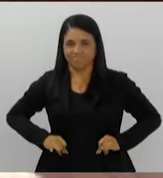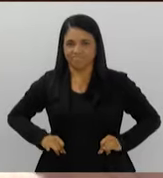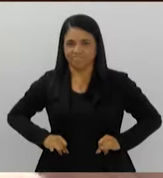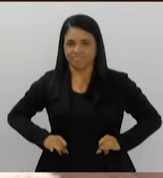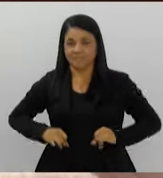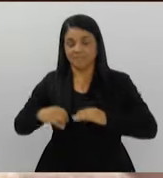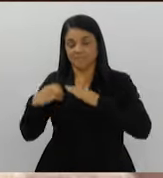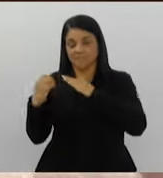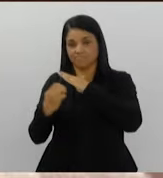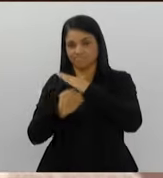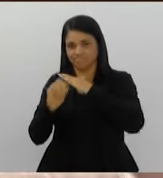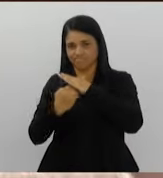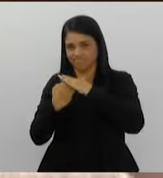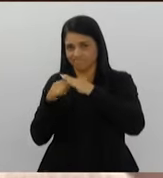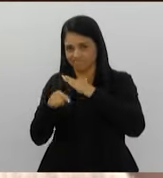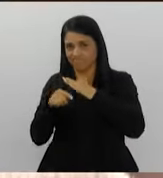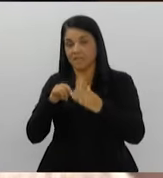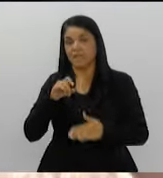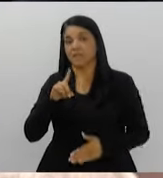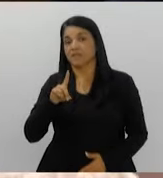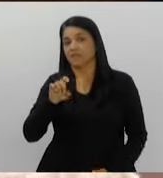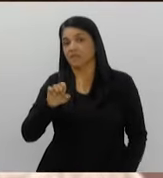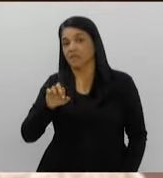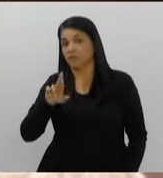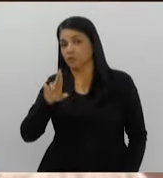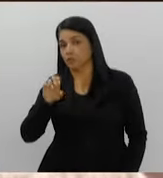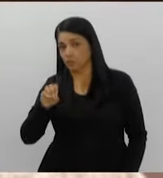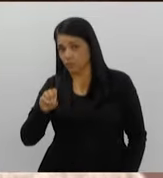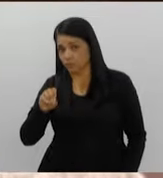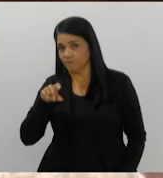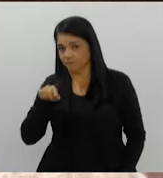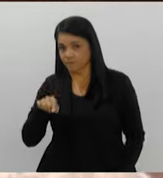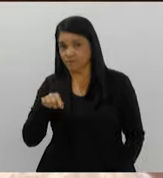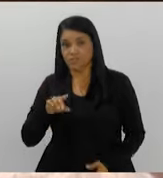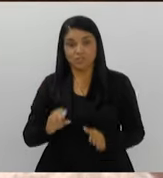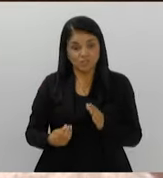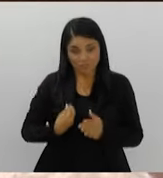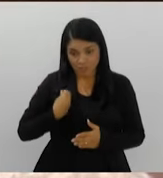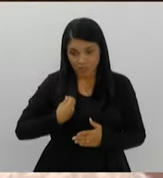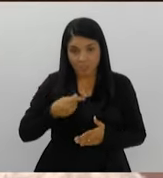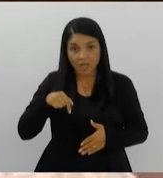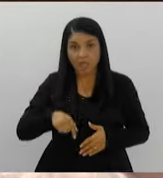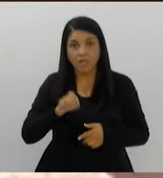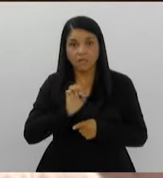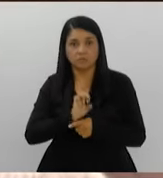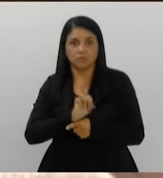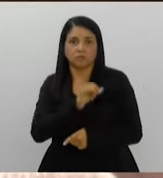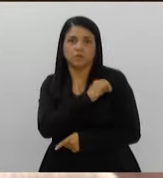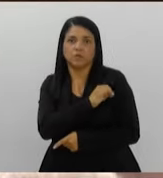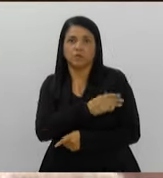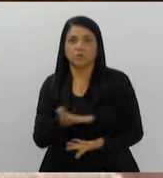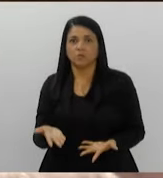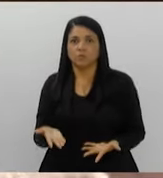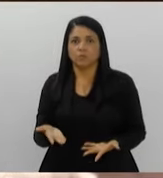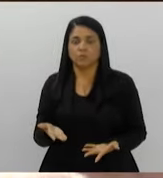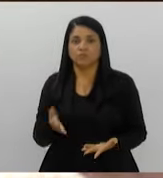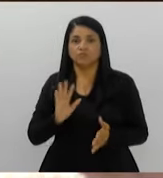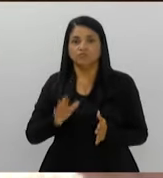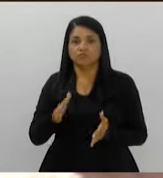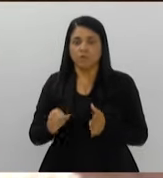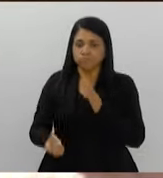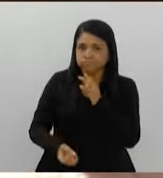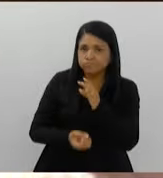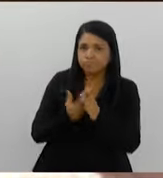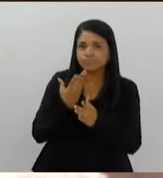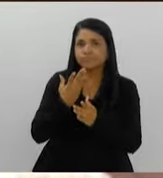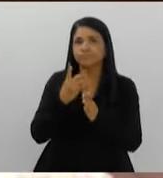desse órgão chamado Detro. Órgão esse que só existe no Rio de Janeiro, e que já nasceu com um